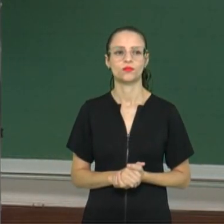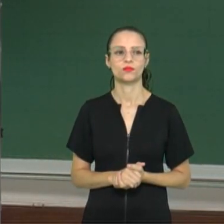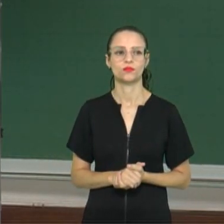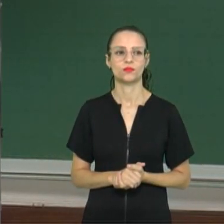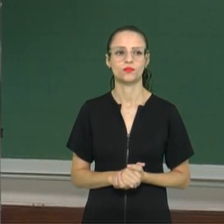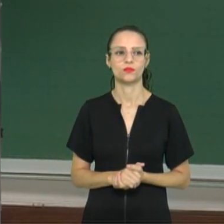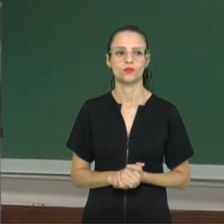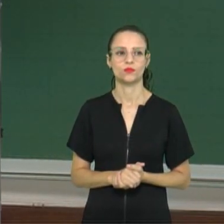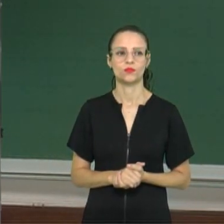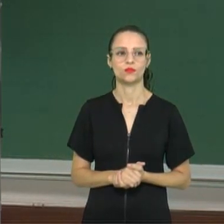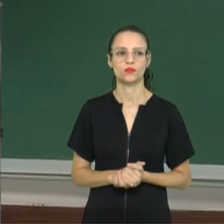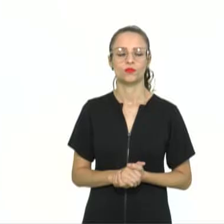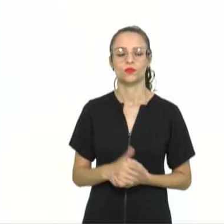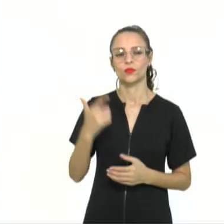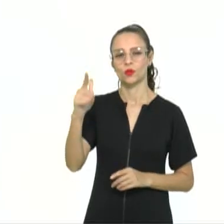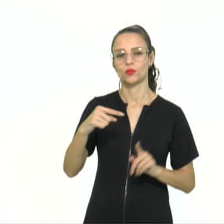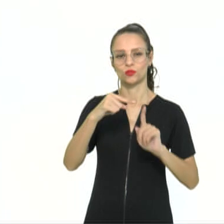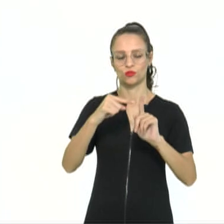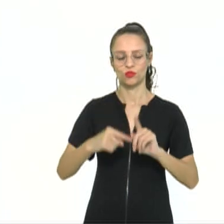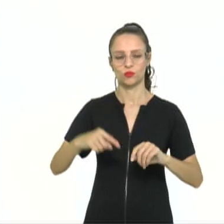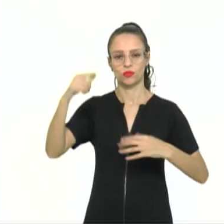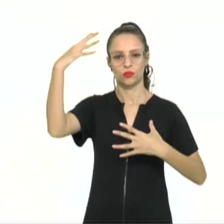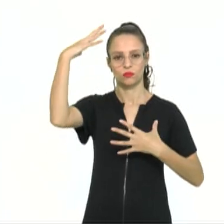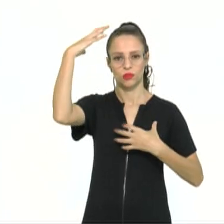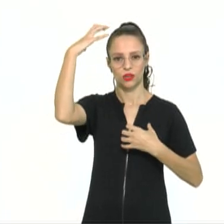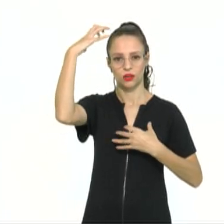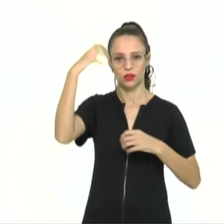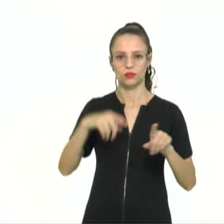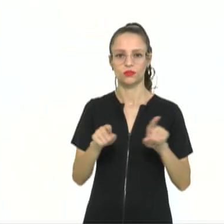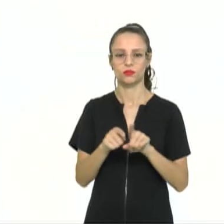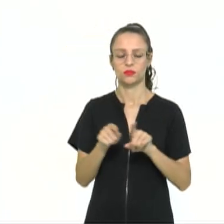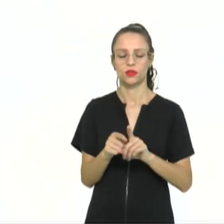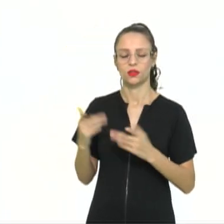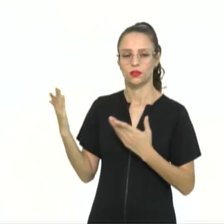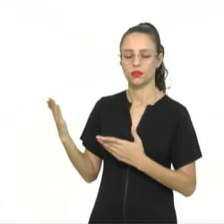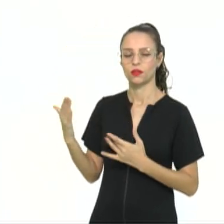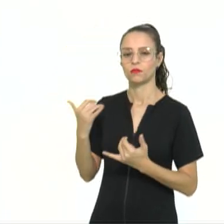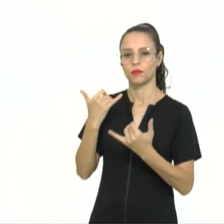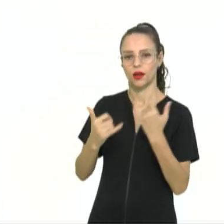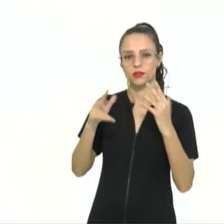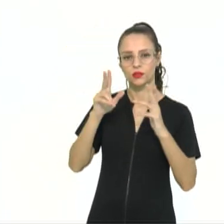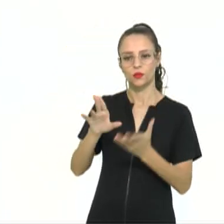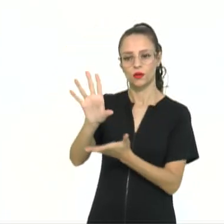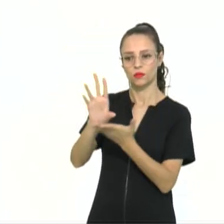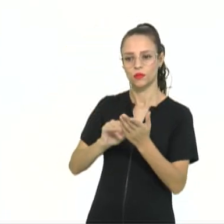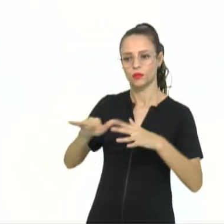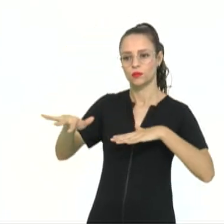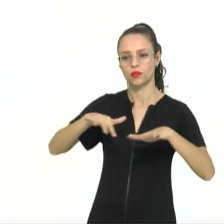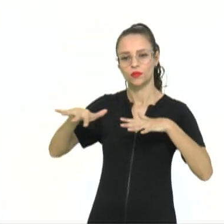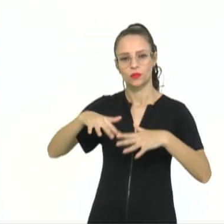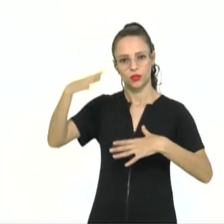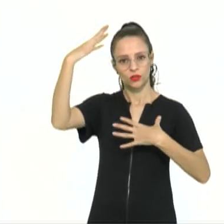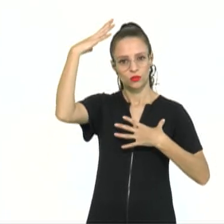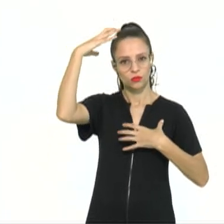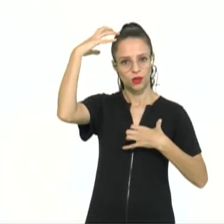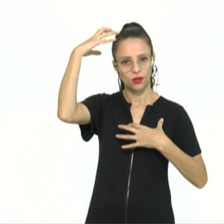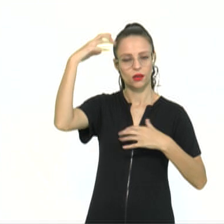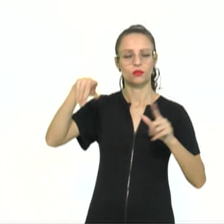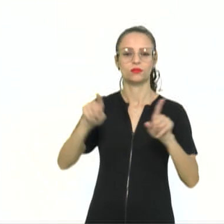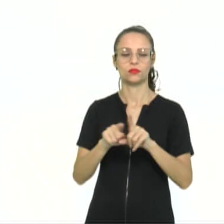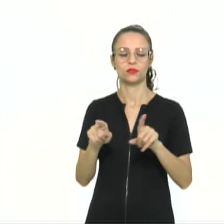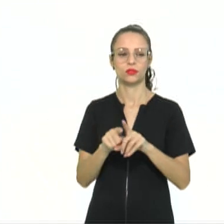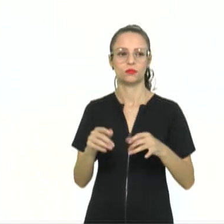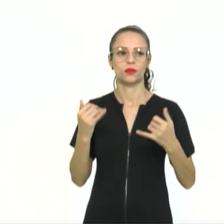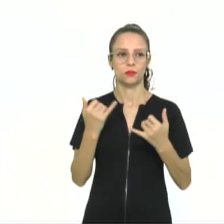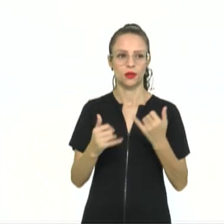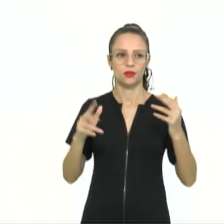Outro movimento, também outro estilo, é o estilo macaco, né? Então a ideia que que o macaco ali, que o primata faria, né? Então também os